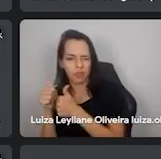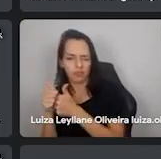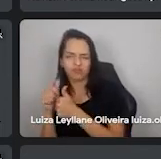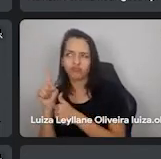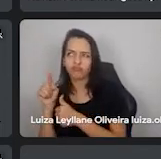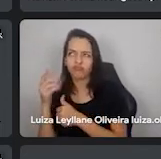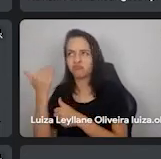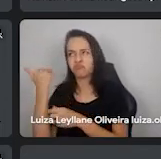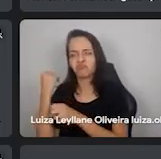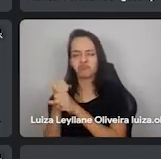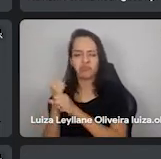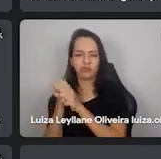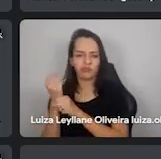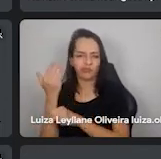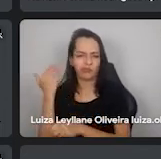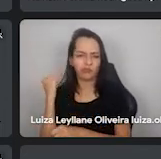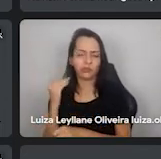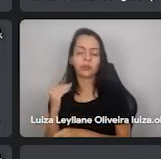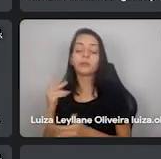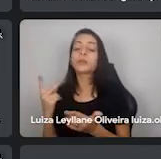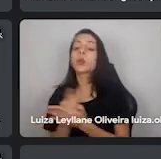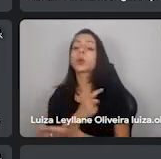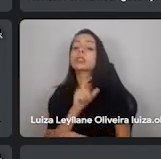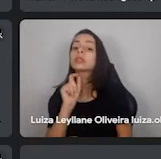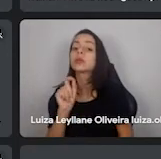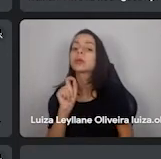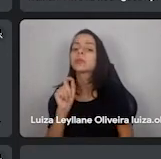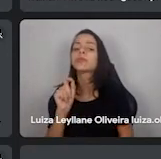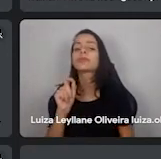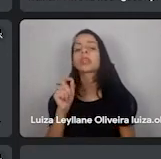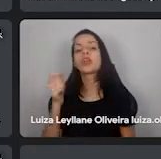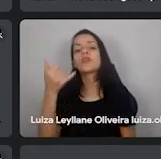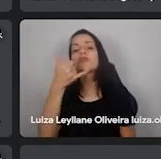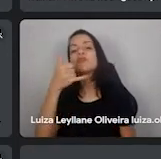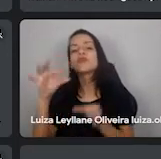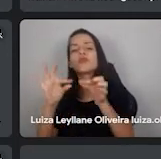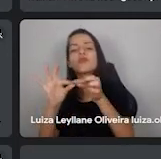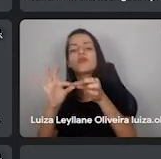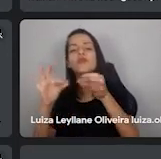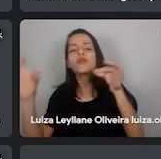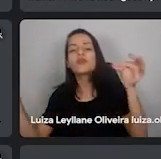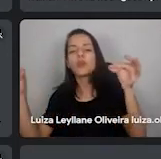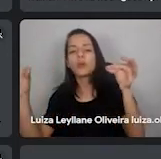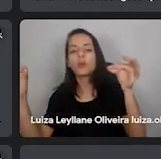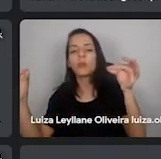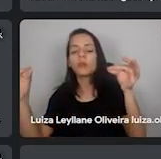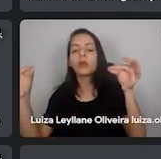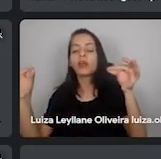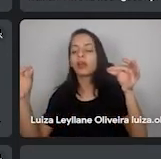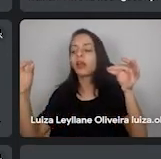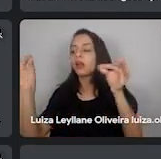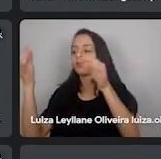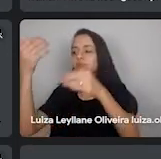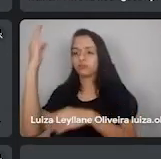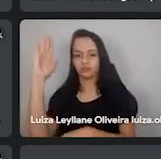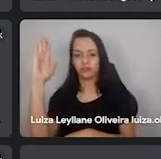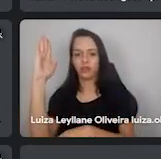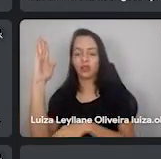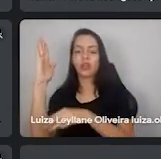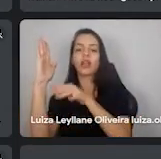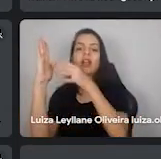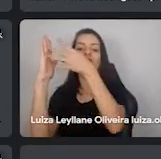caiu um fio de média tensão dentro do rio.